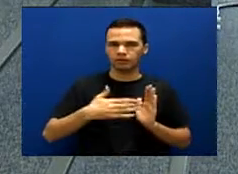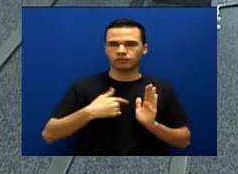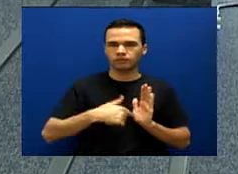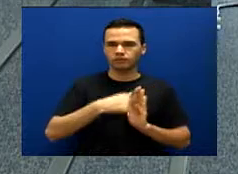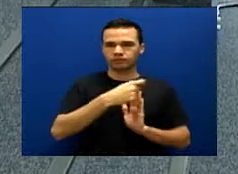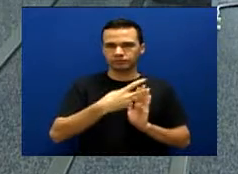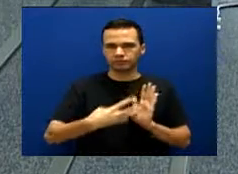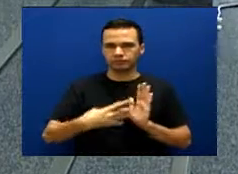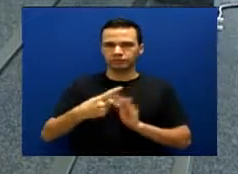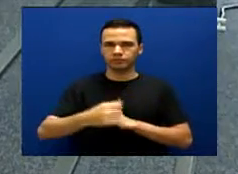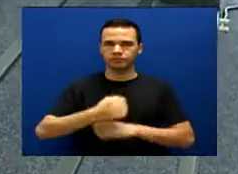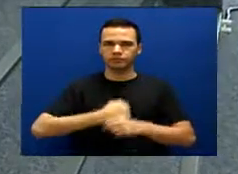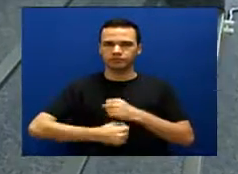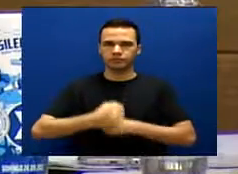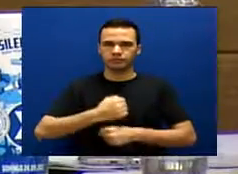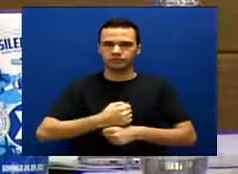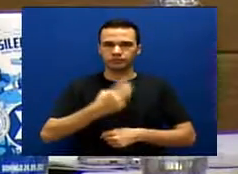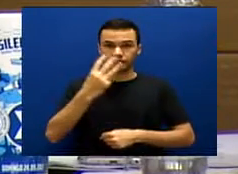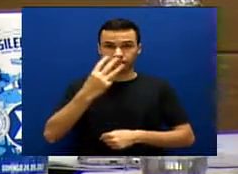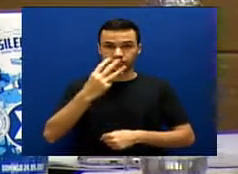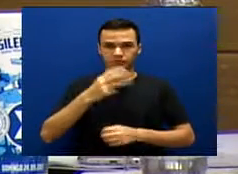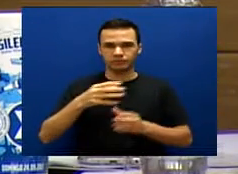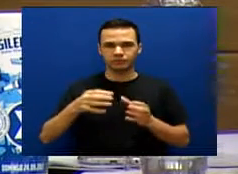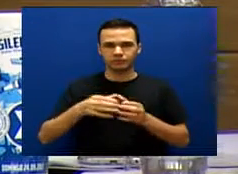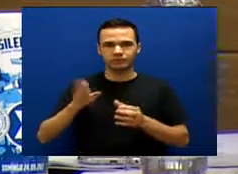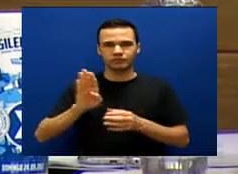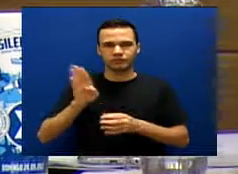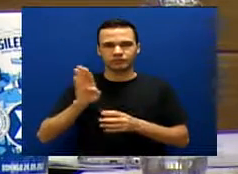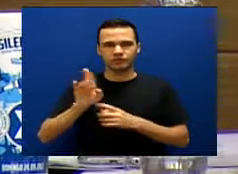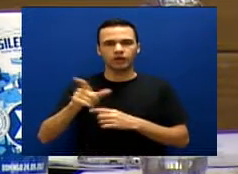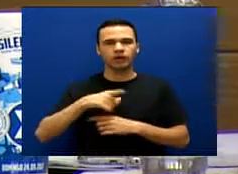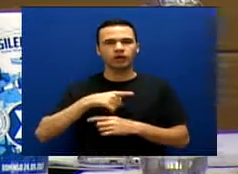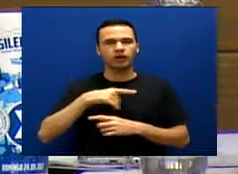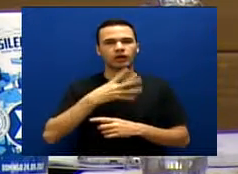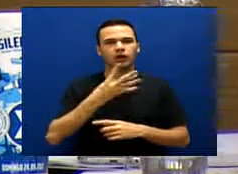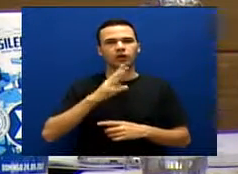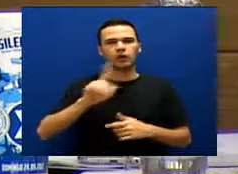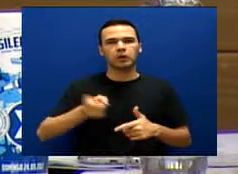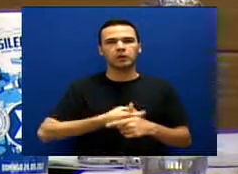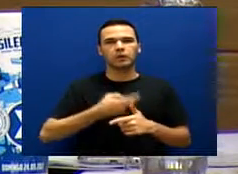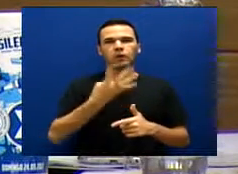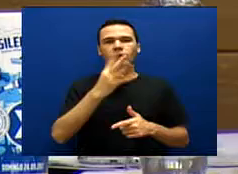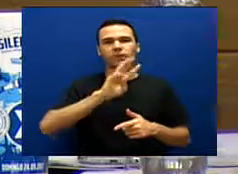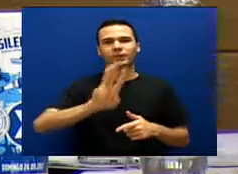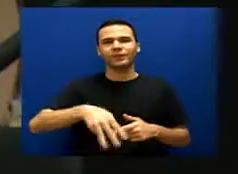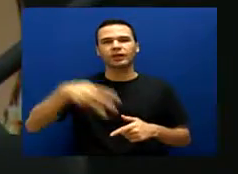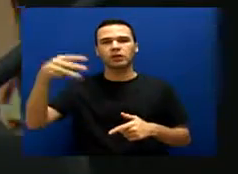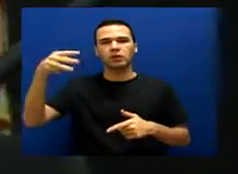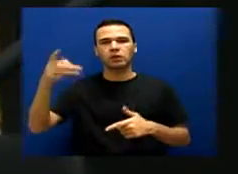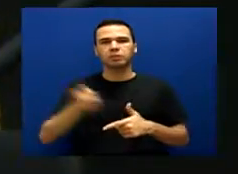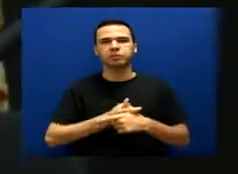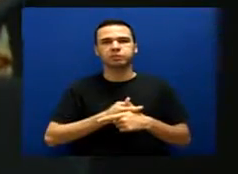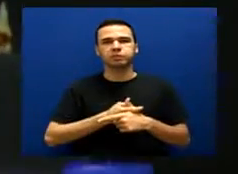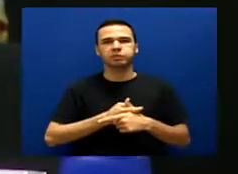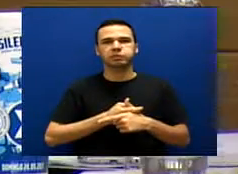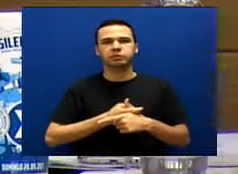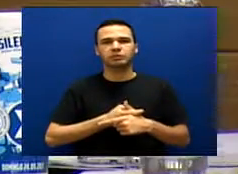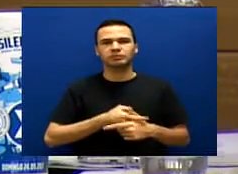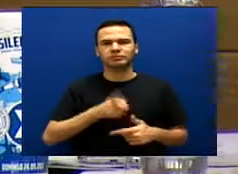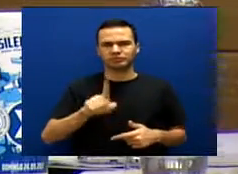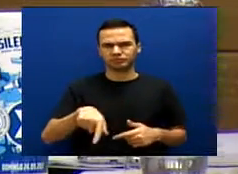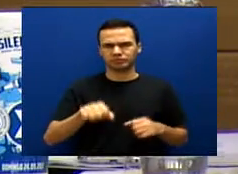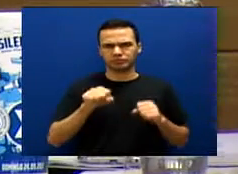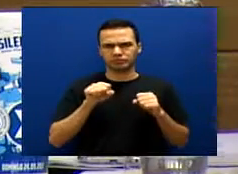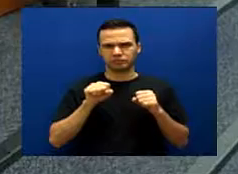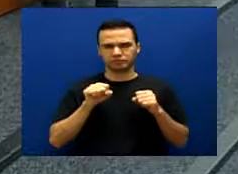nos primeiros 3 anos, olha, no melhor Paulistão de 30 anos, com 4 milhões em dívidas pagas do clube. Vereador Fausto, Fernando Dini. Podemos